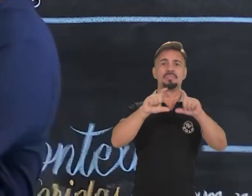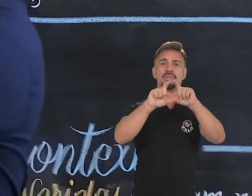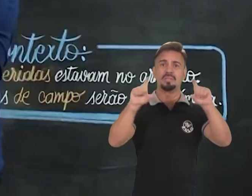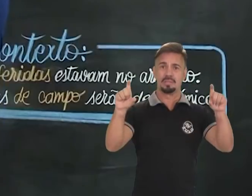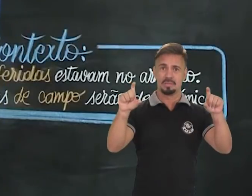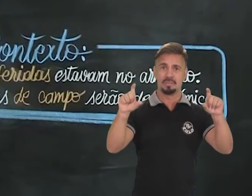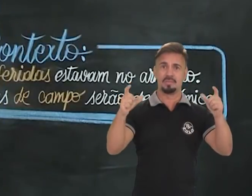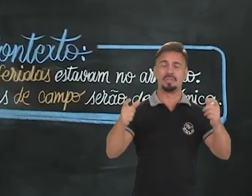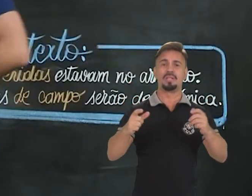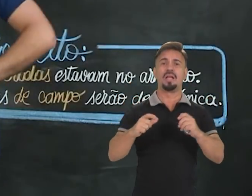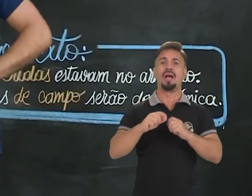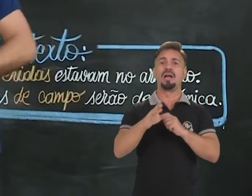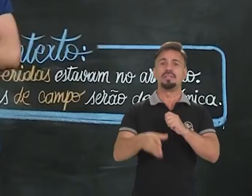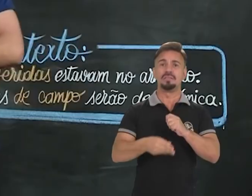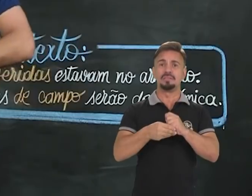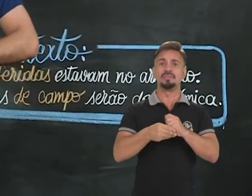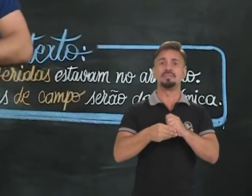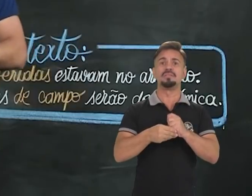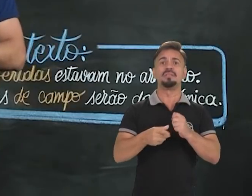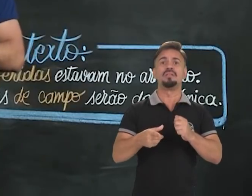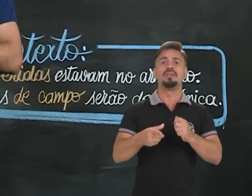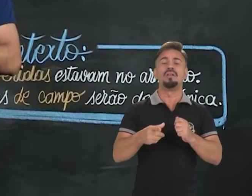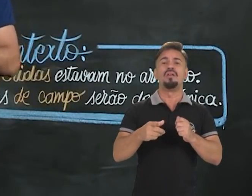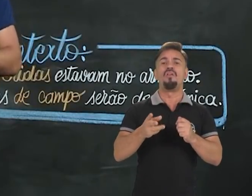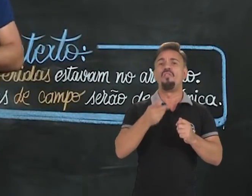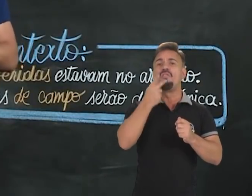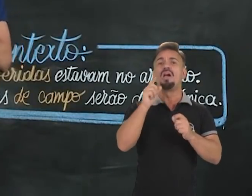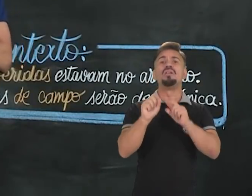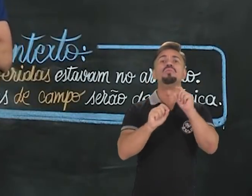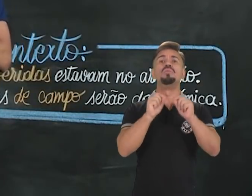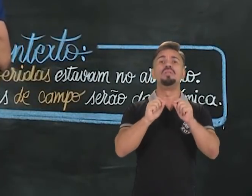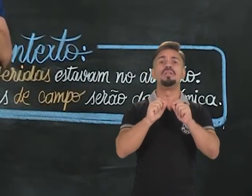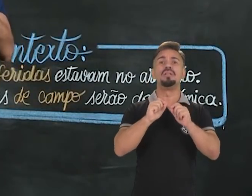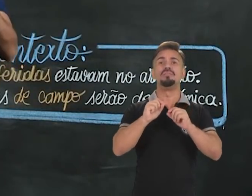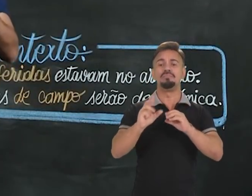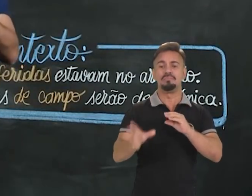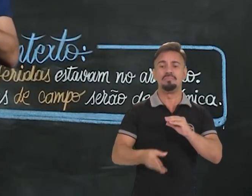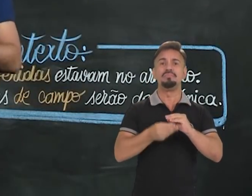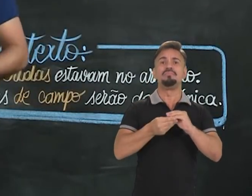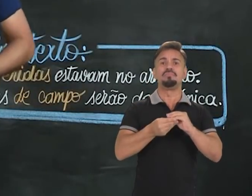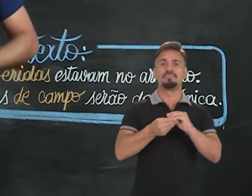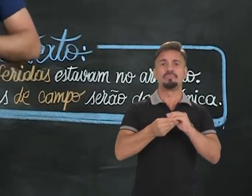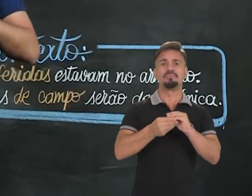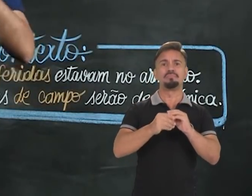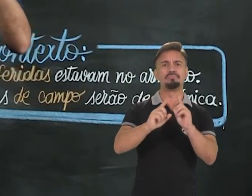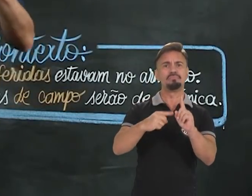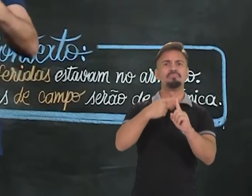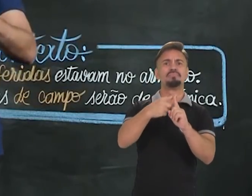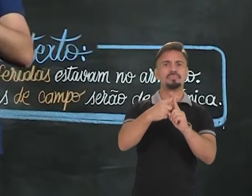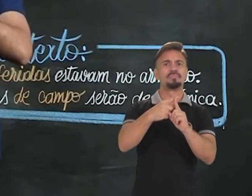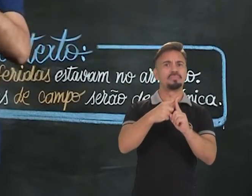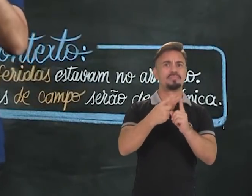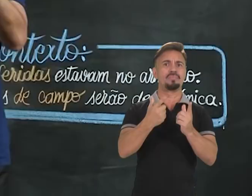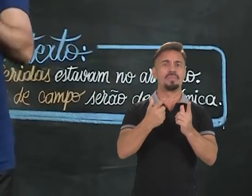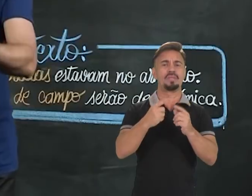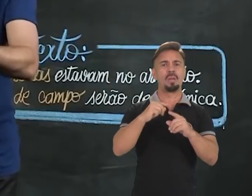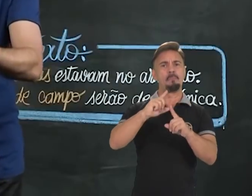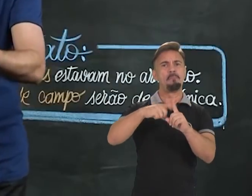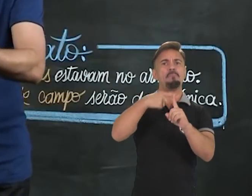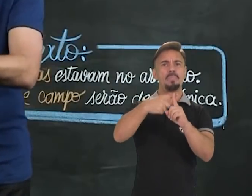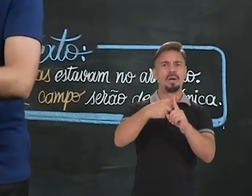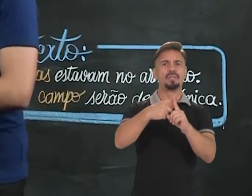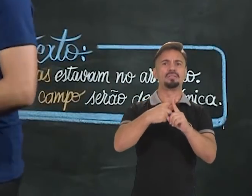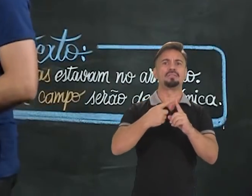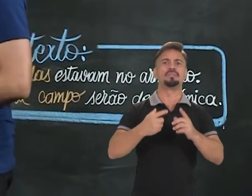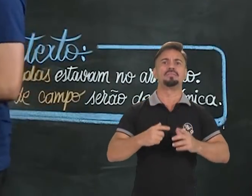oração? No caso do adjunto adnominal, a gente está falando de um termo acessório, de um acréscimo, de um anexo, de uma mais